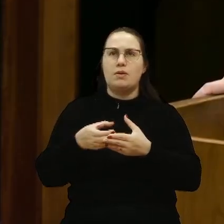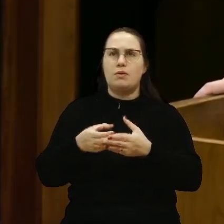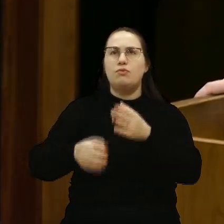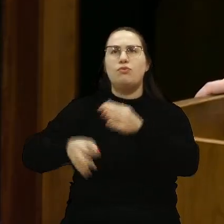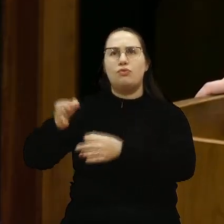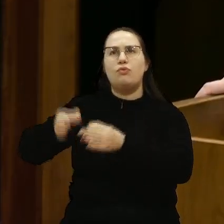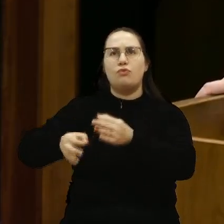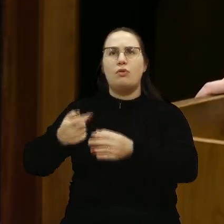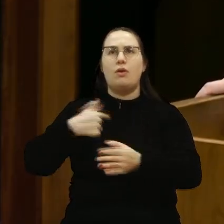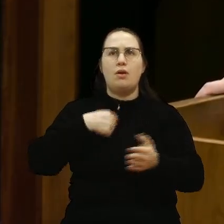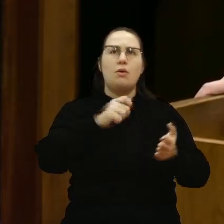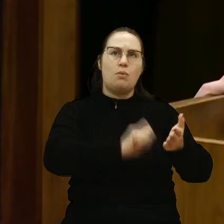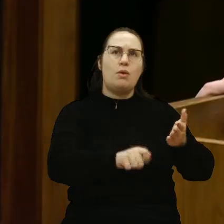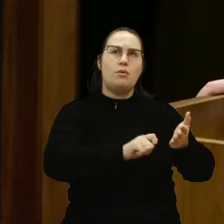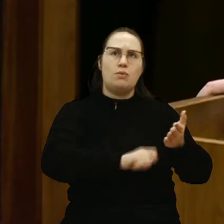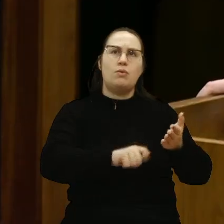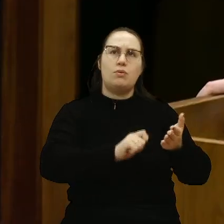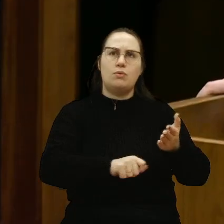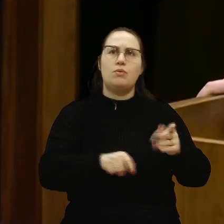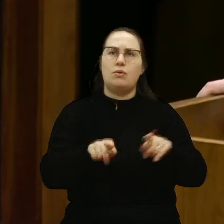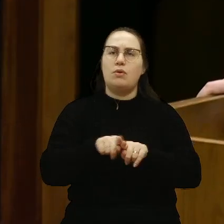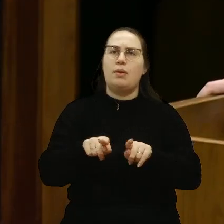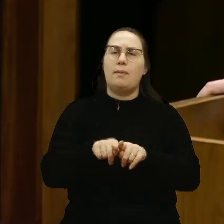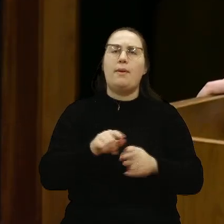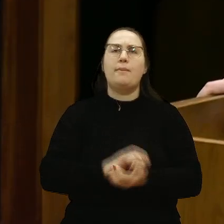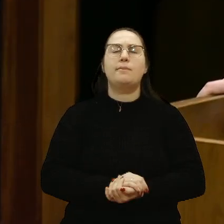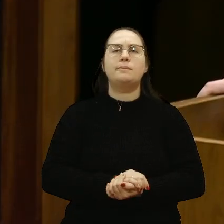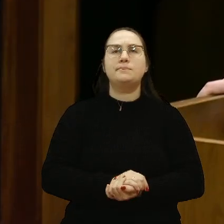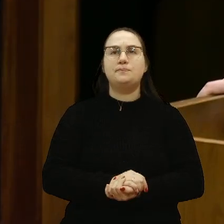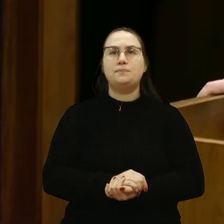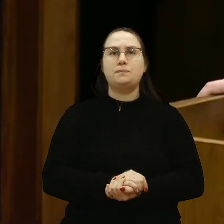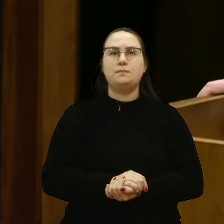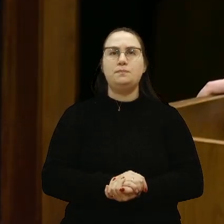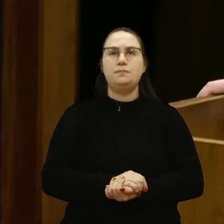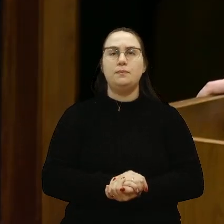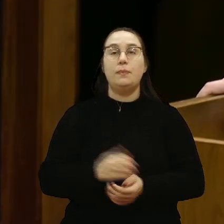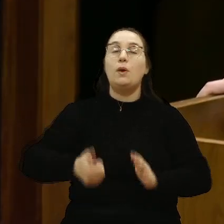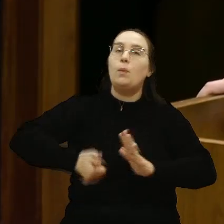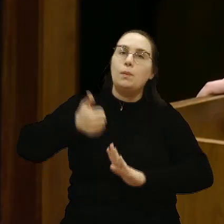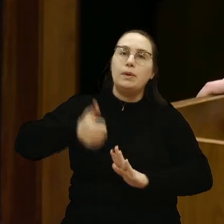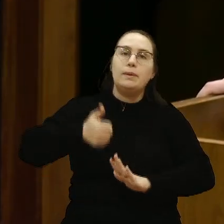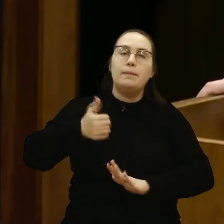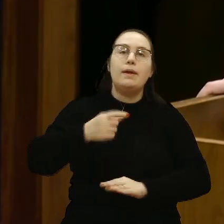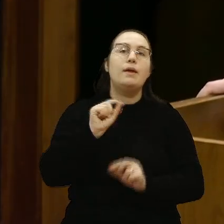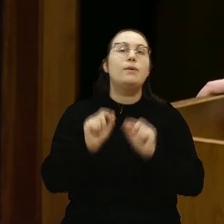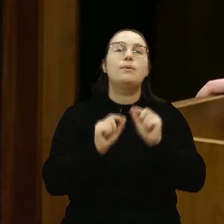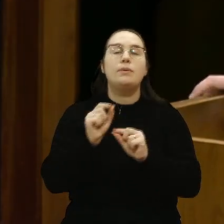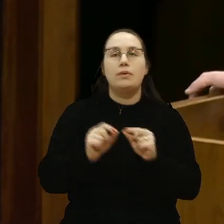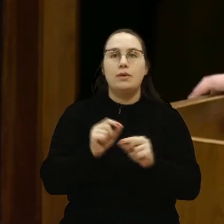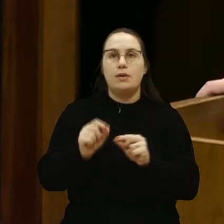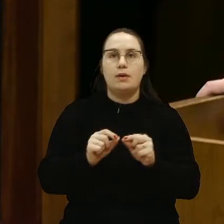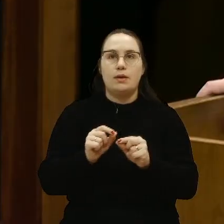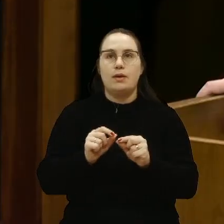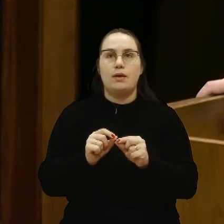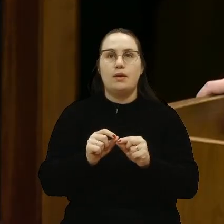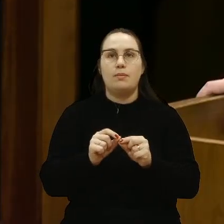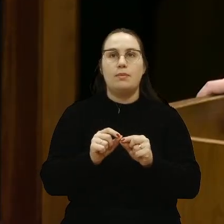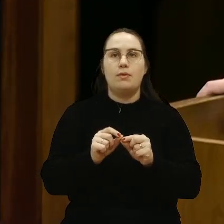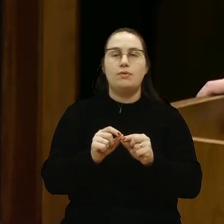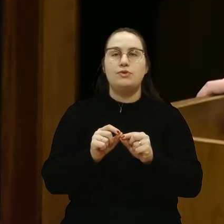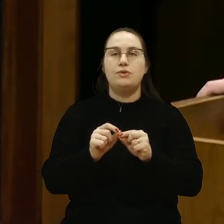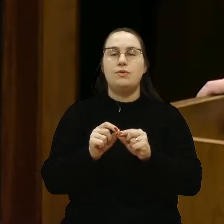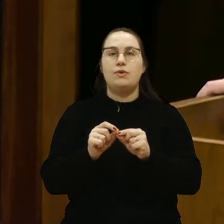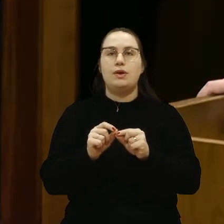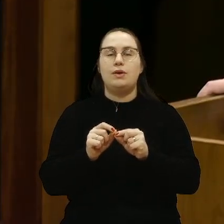devo ter assinado pela constitucionalidade da matéria. Primeiro que, para ser inconstitucional, tem que